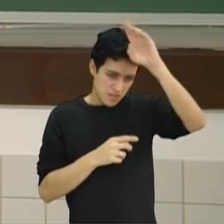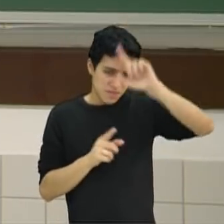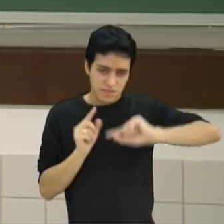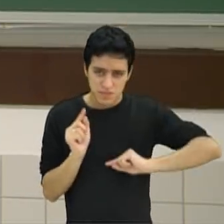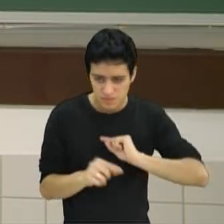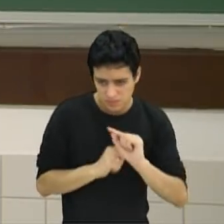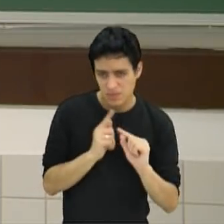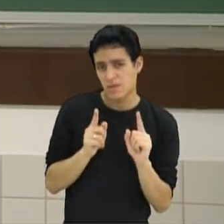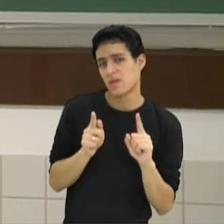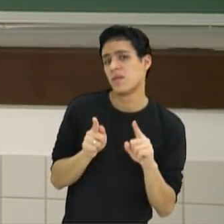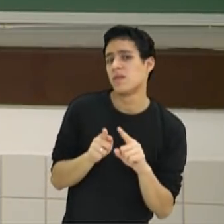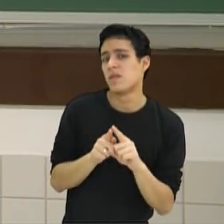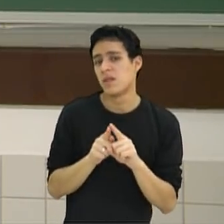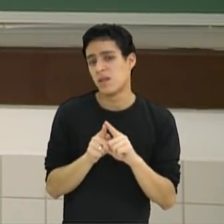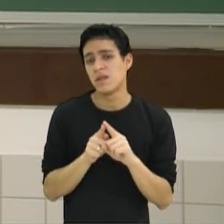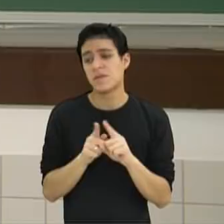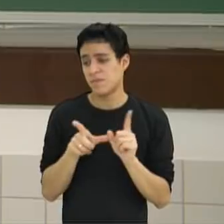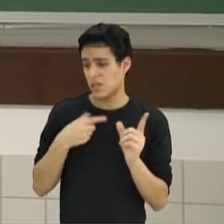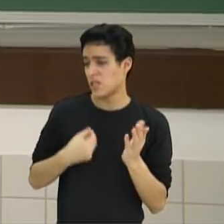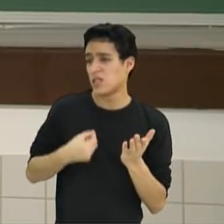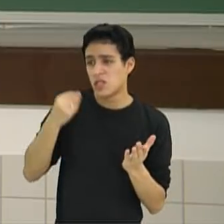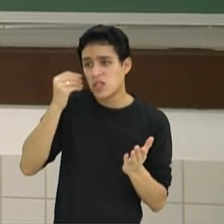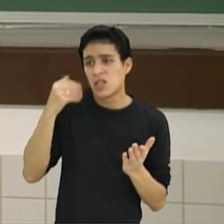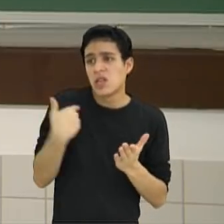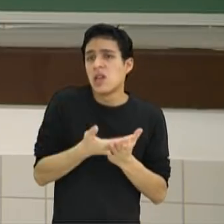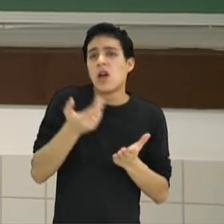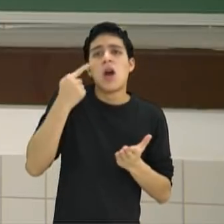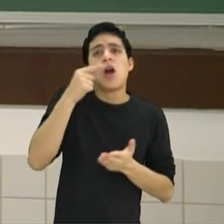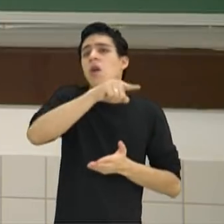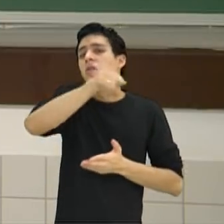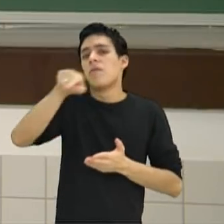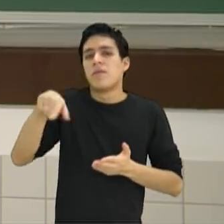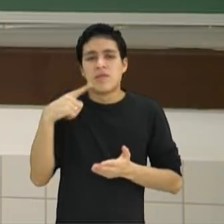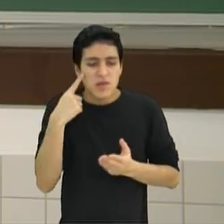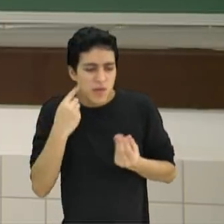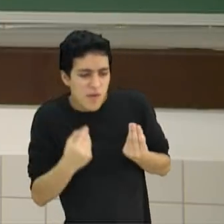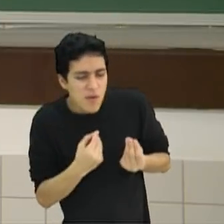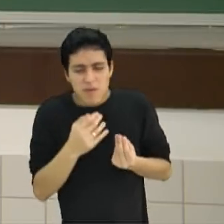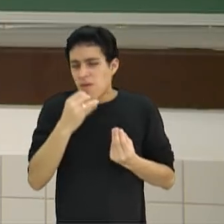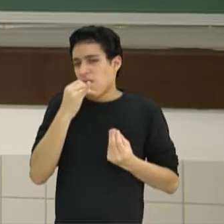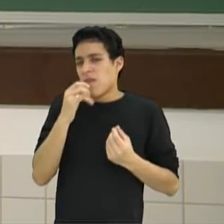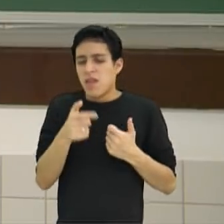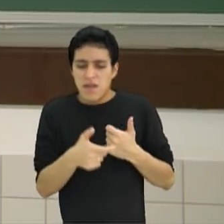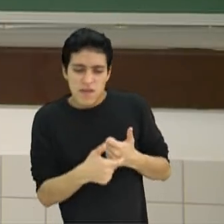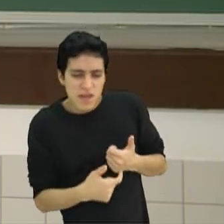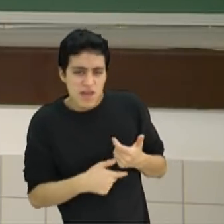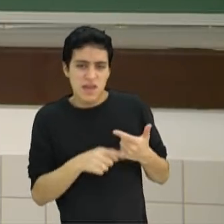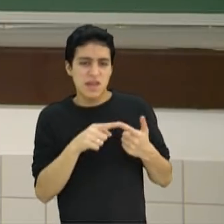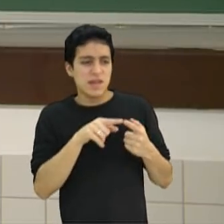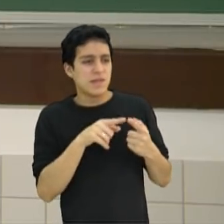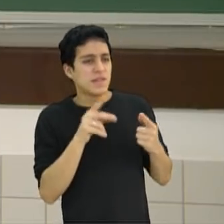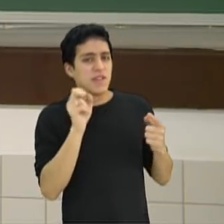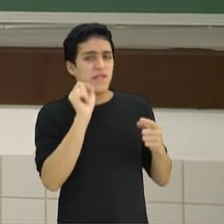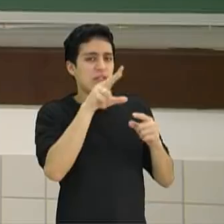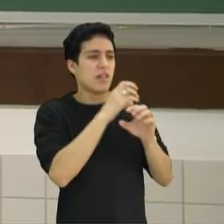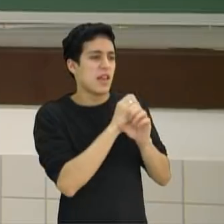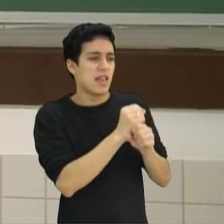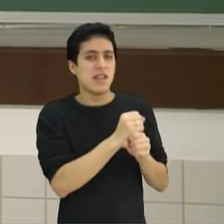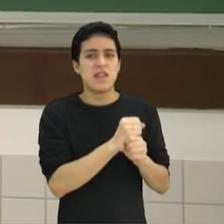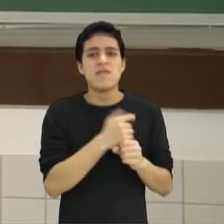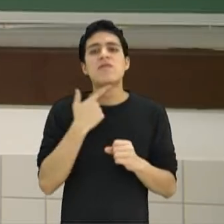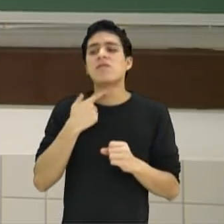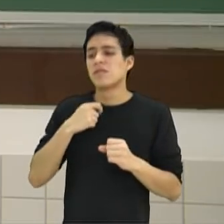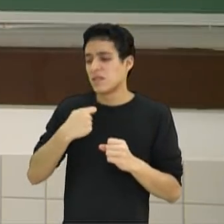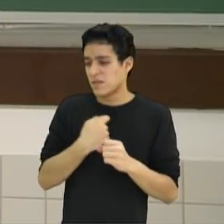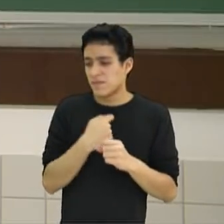também é presente hoje, que nós temos isso nos likes, nas visualizações, a ideia de querer ser um clássico, né?